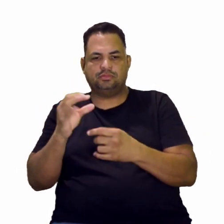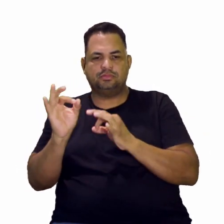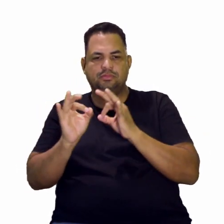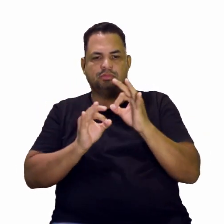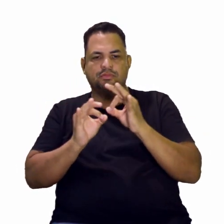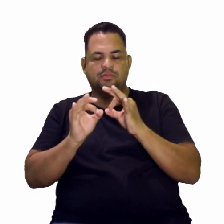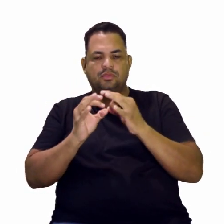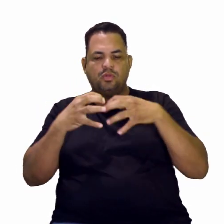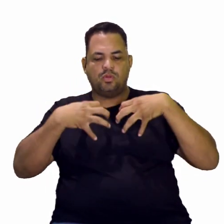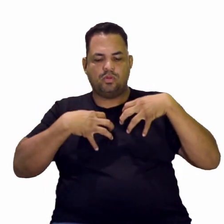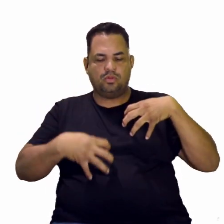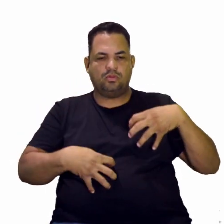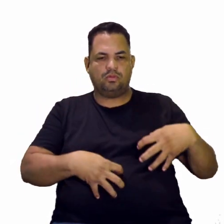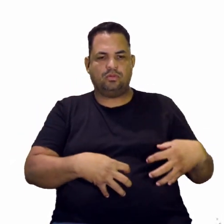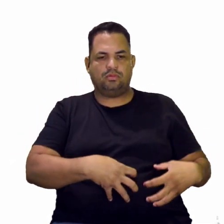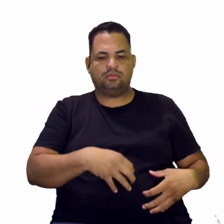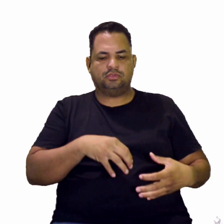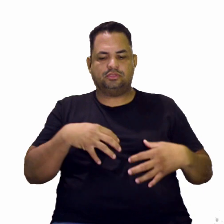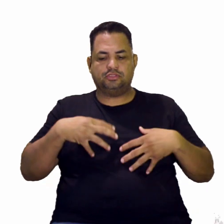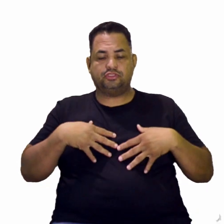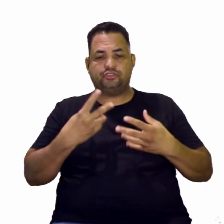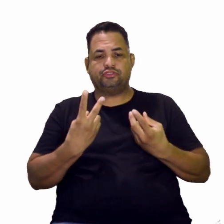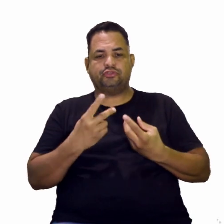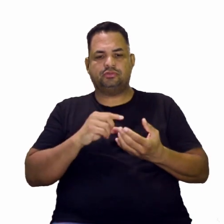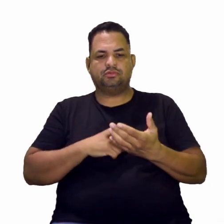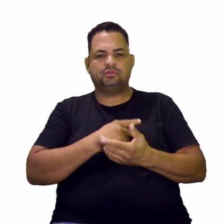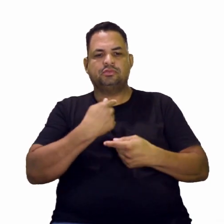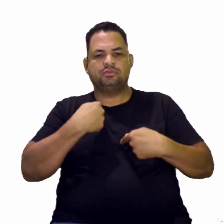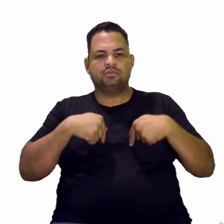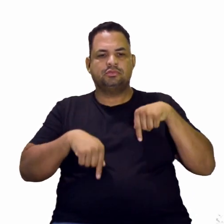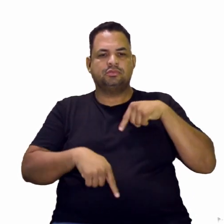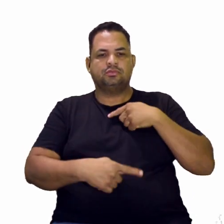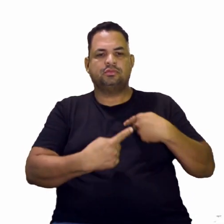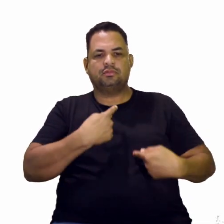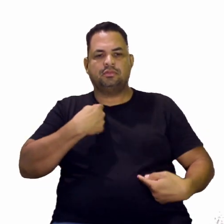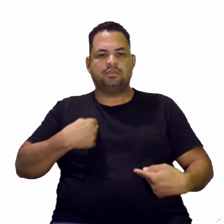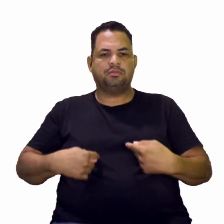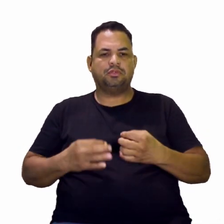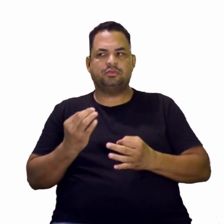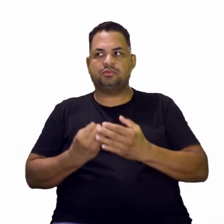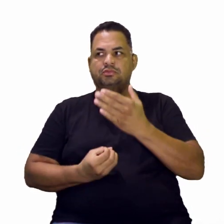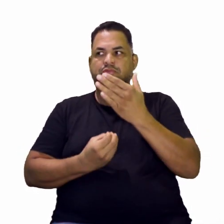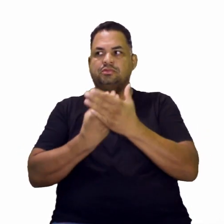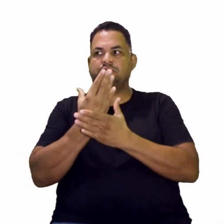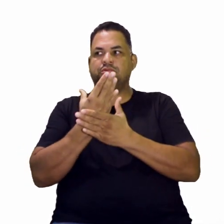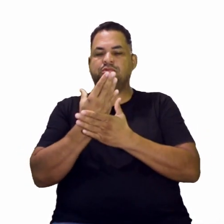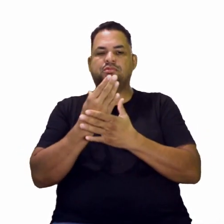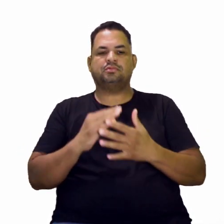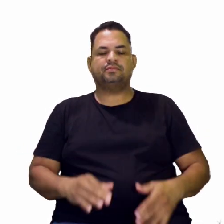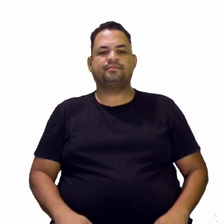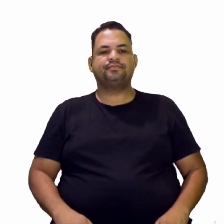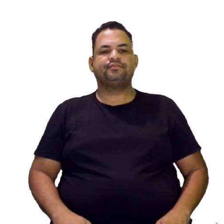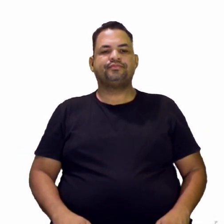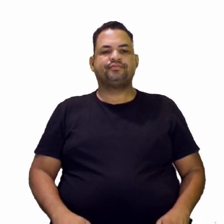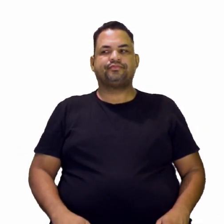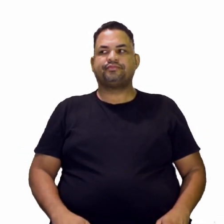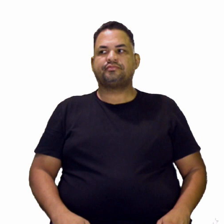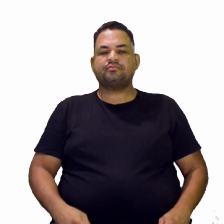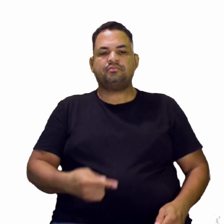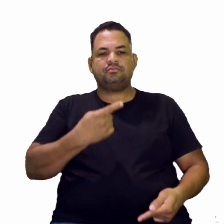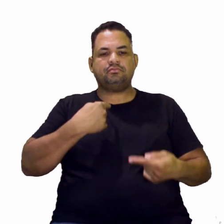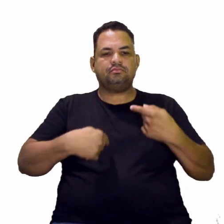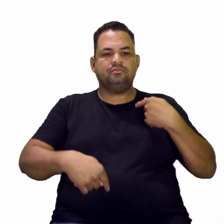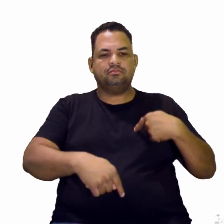órgãos, e vários órgãos vão formar o que a gente chama de sistema, tá bom? Esses